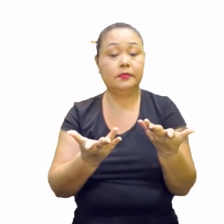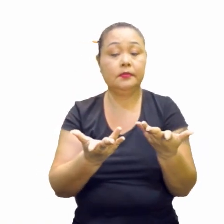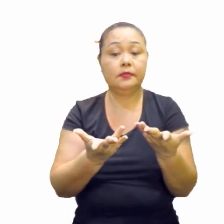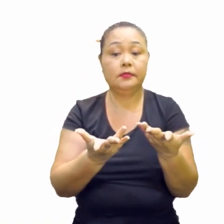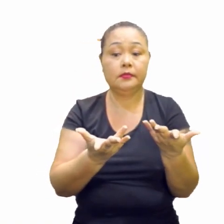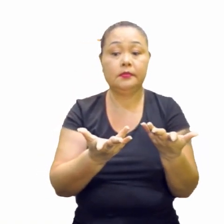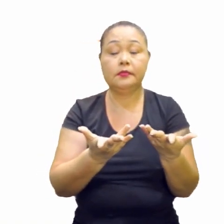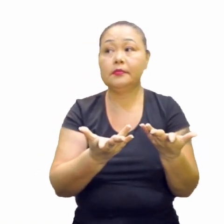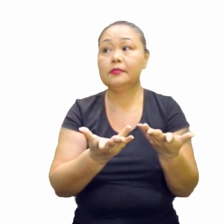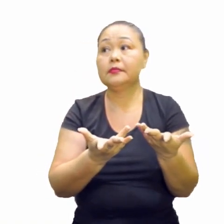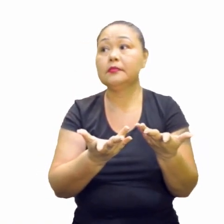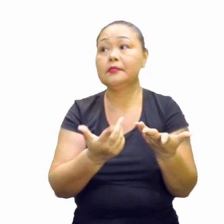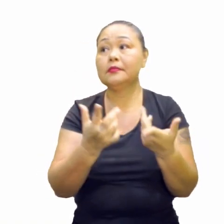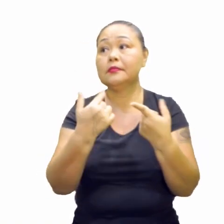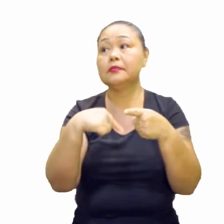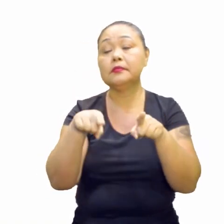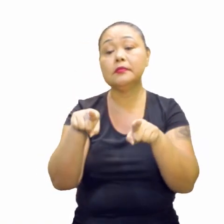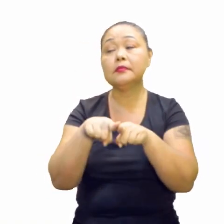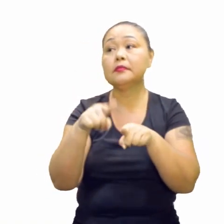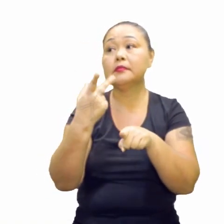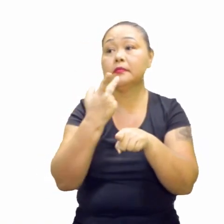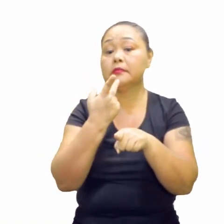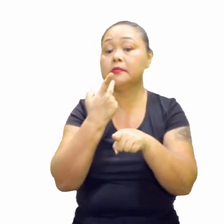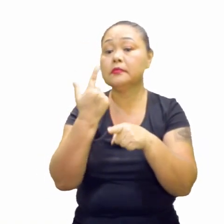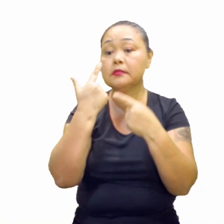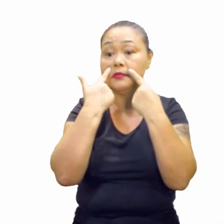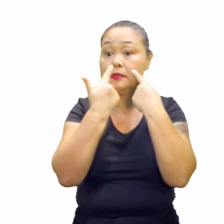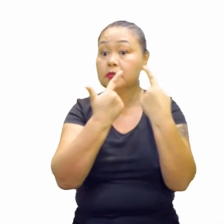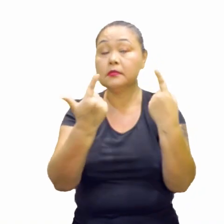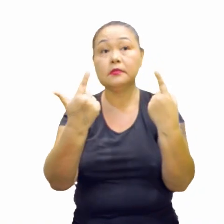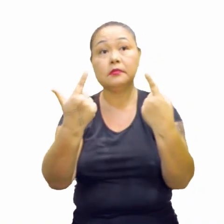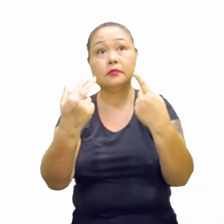Eu chamo a atenção para você, olhando para mim, aluno.